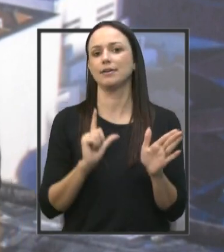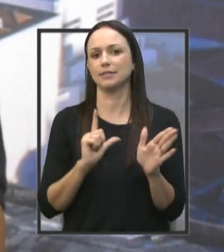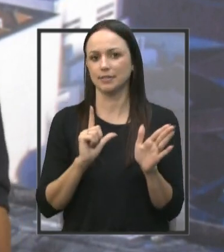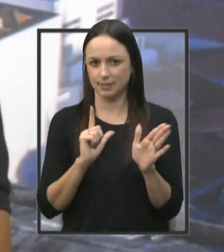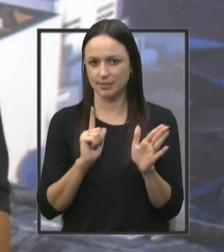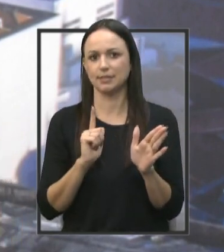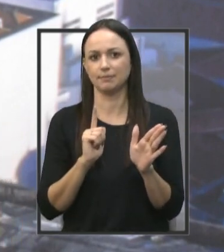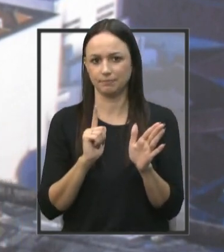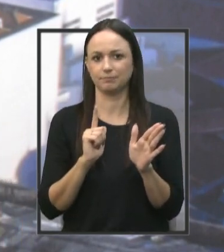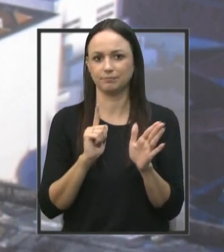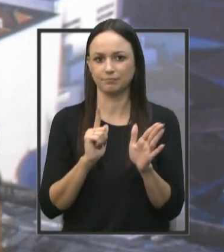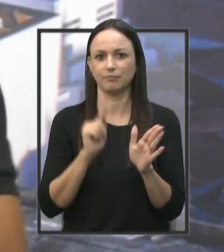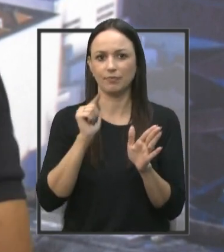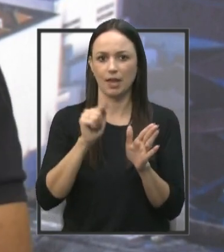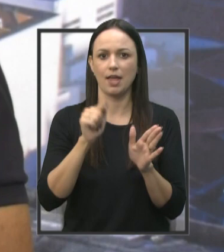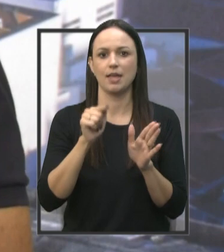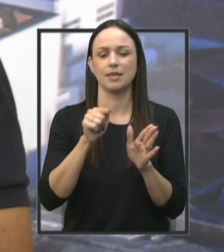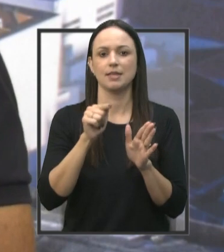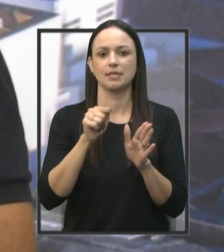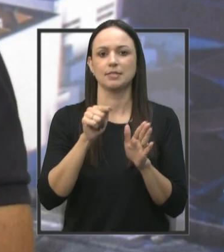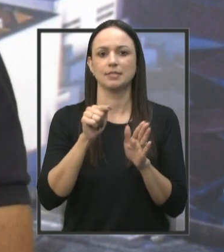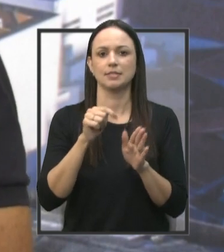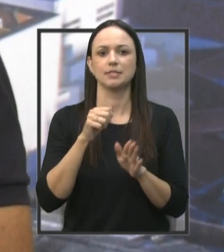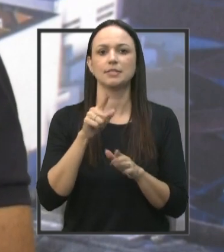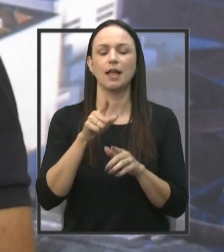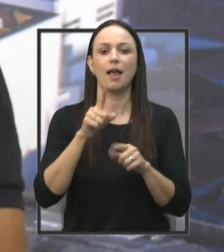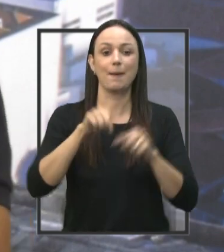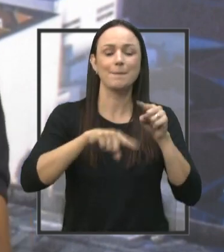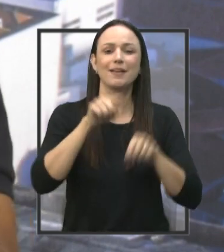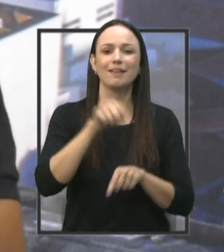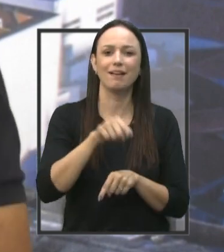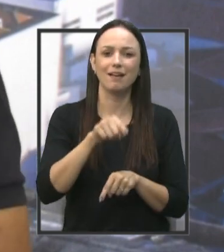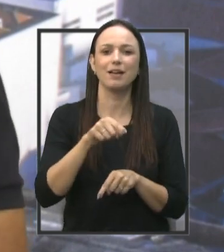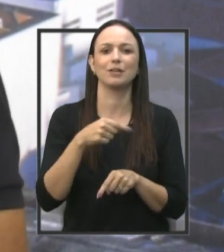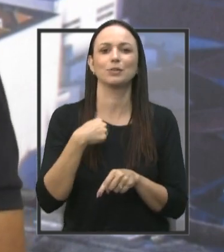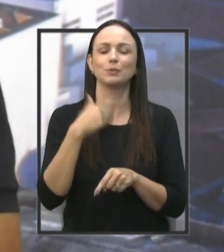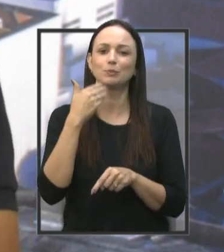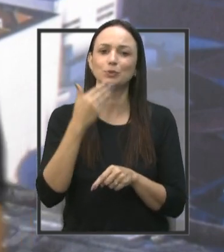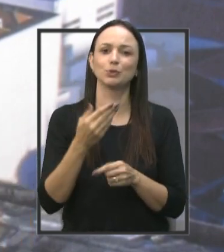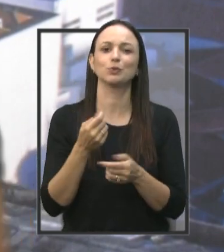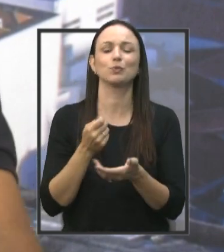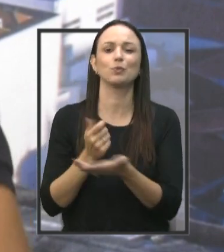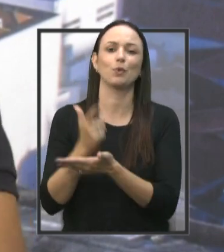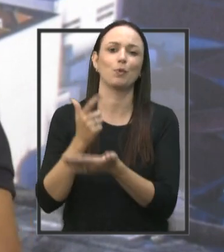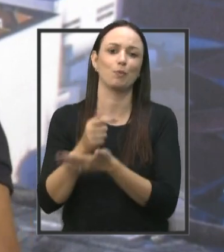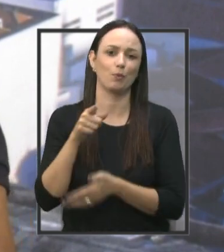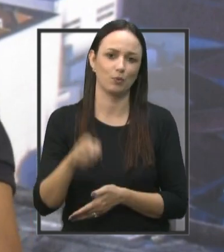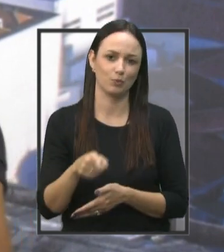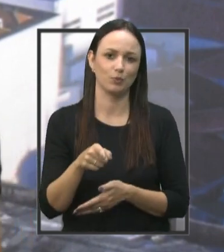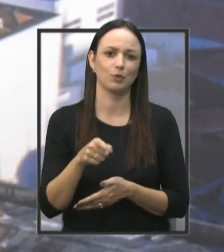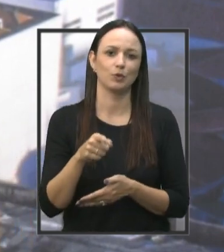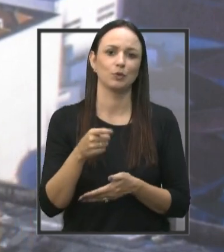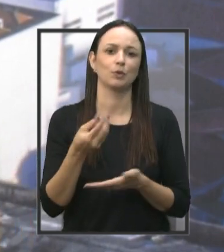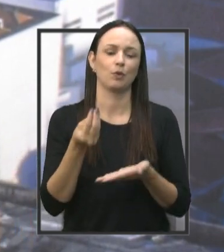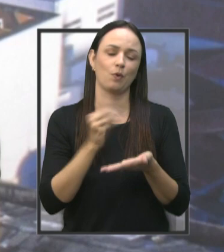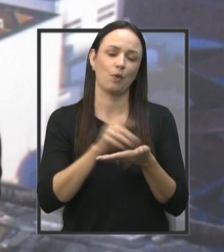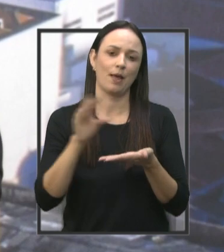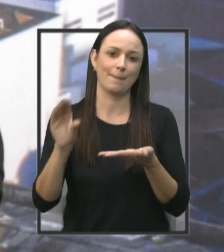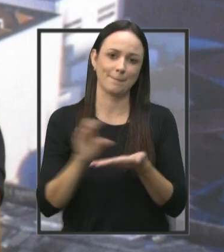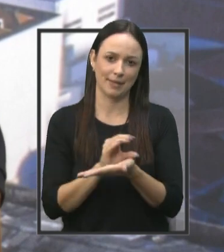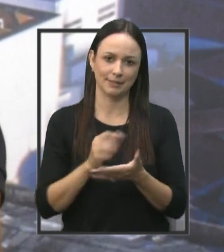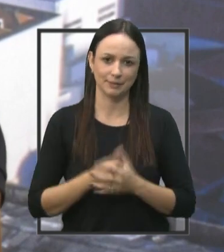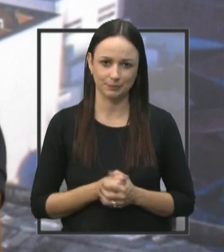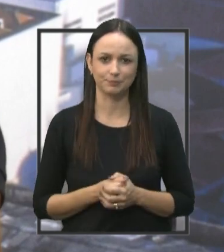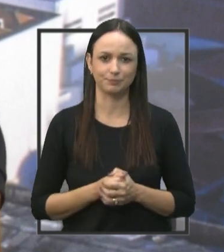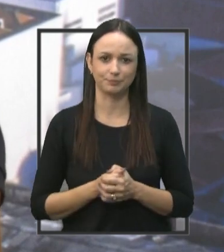anteriormente com a ajuda desse equipamento que nós nos dispusemos a ir em busca da compra, aí colocamos a emenda,